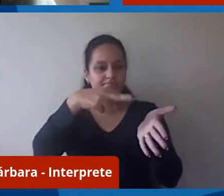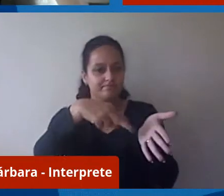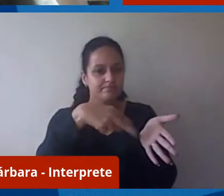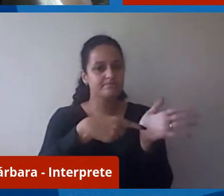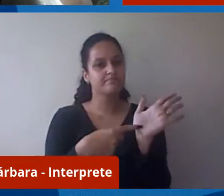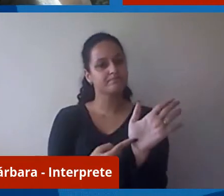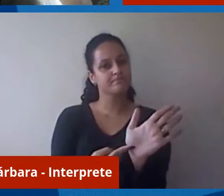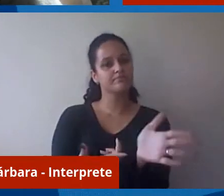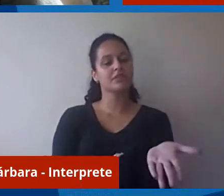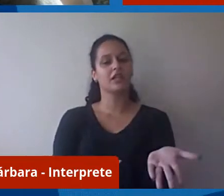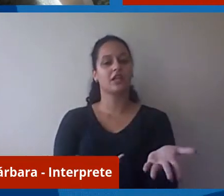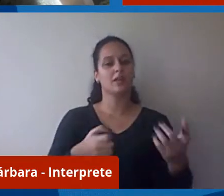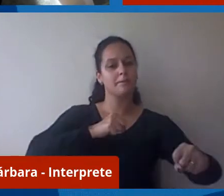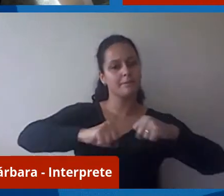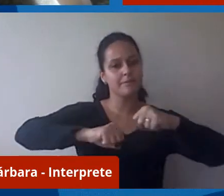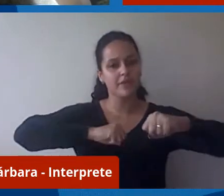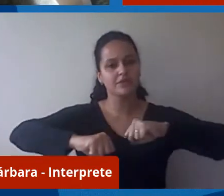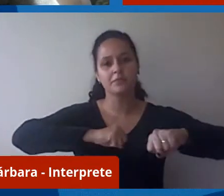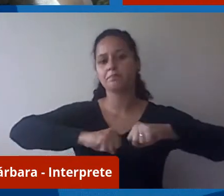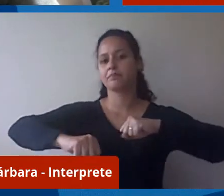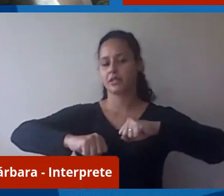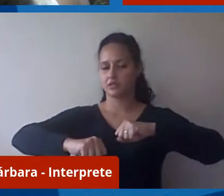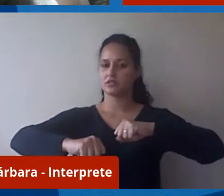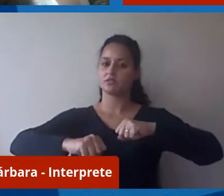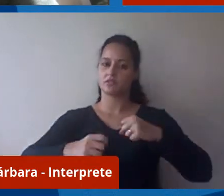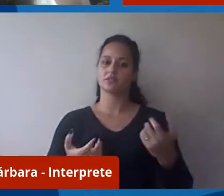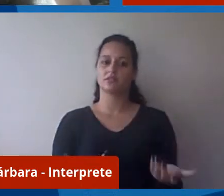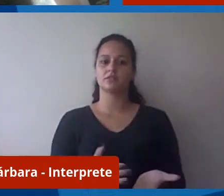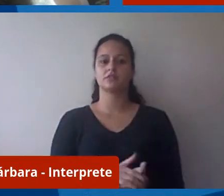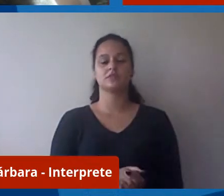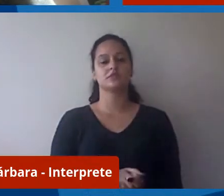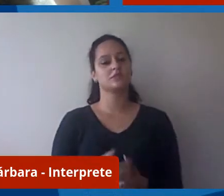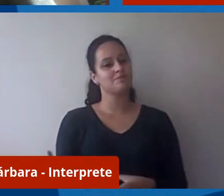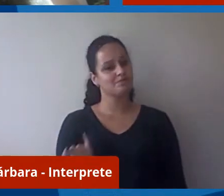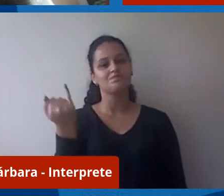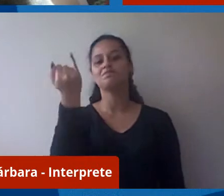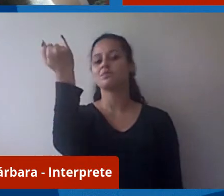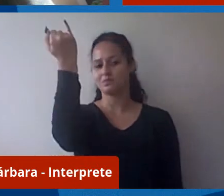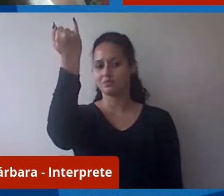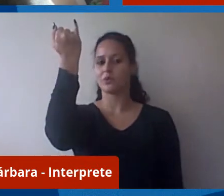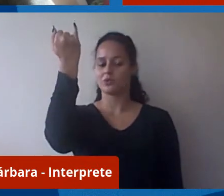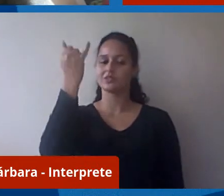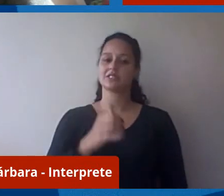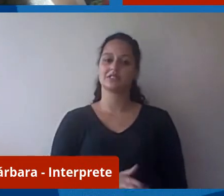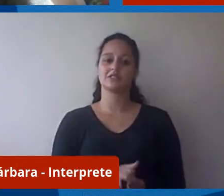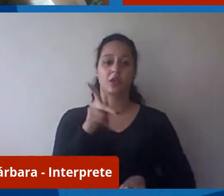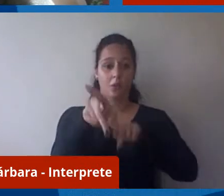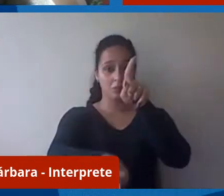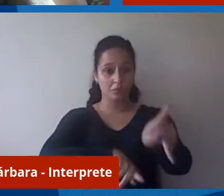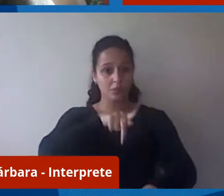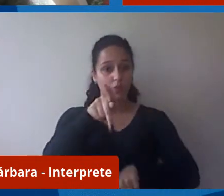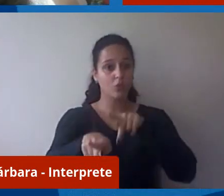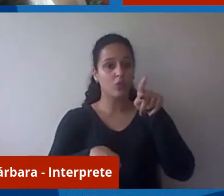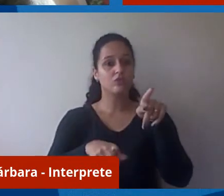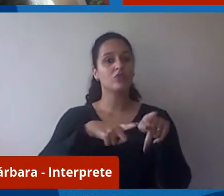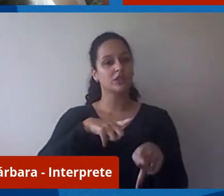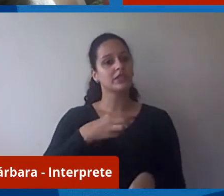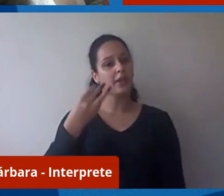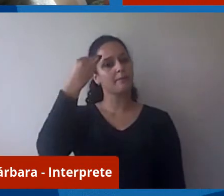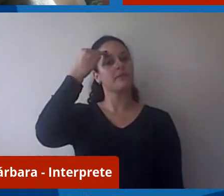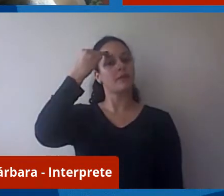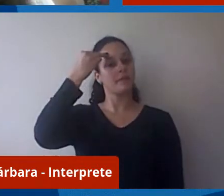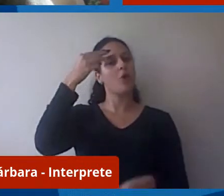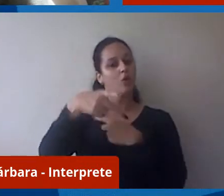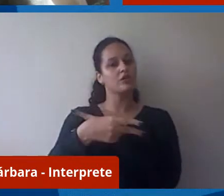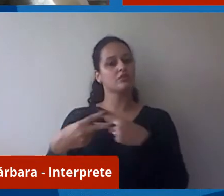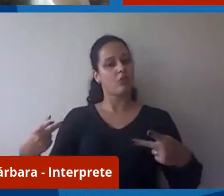fazê-los participar de debates, isso é o decisivo, é o decisivo. O povo tem uma memória das coisas boas. Como eu falei, o Lula